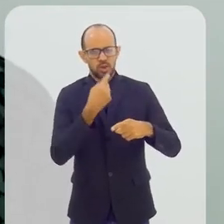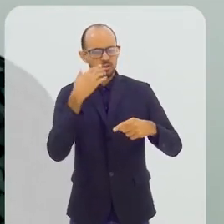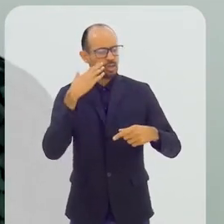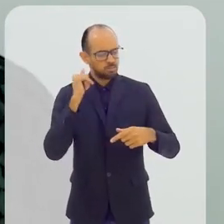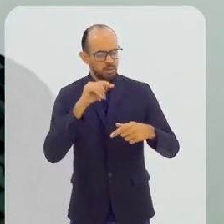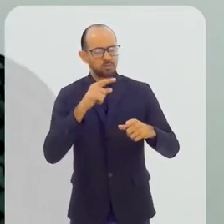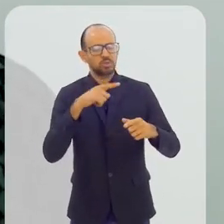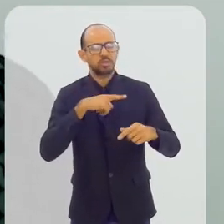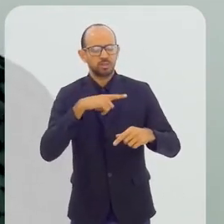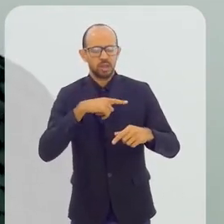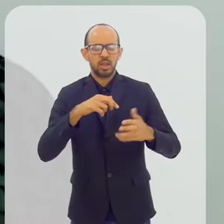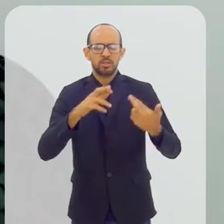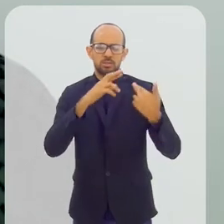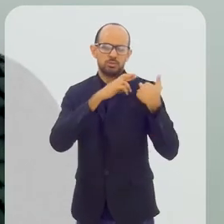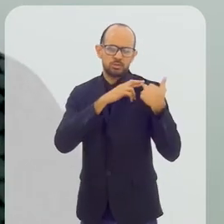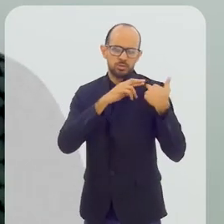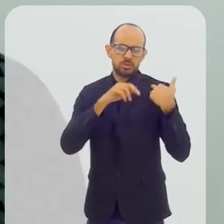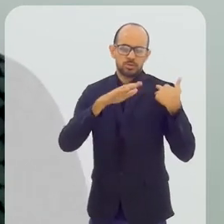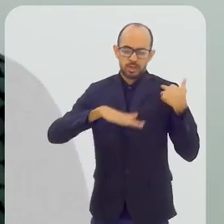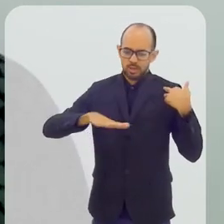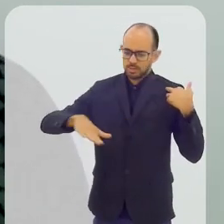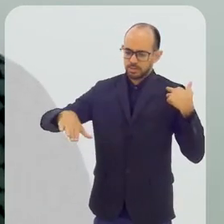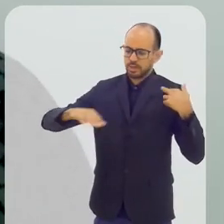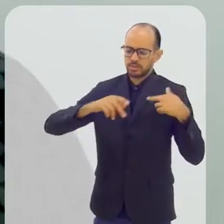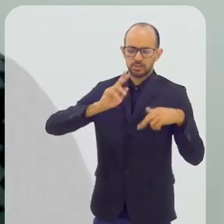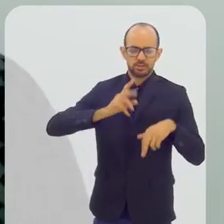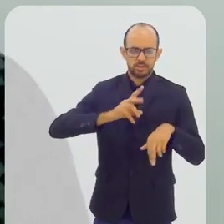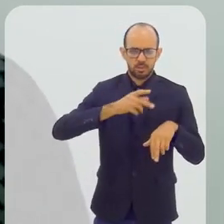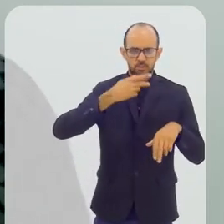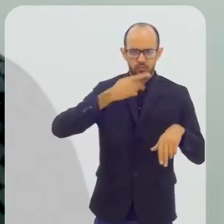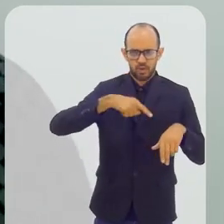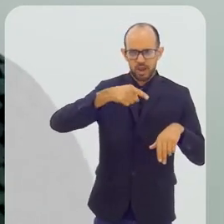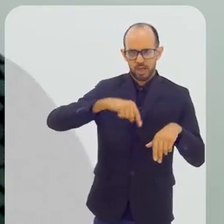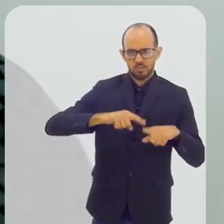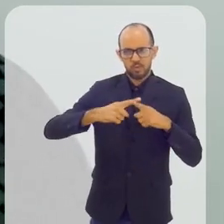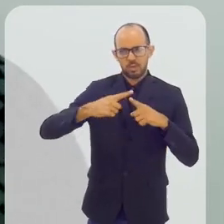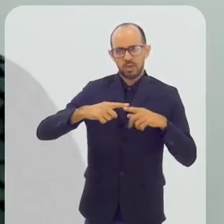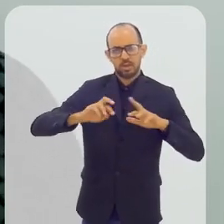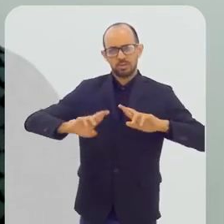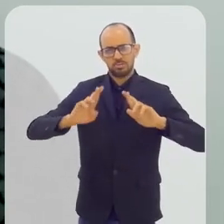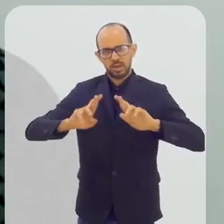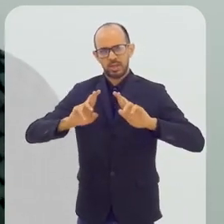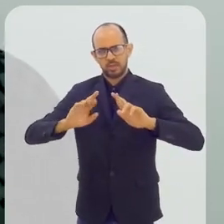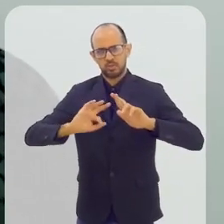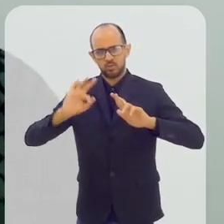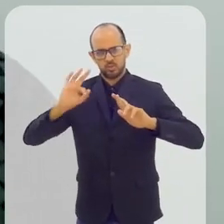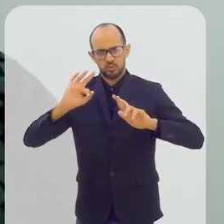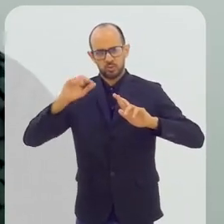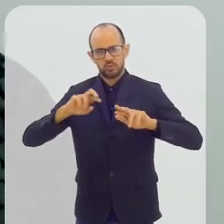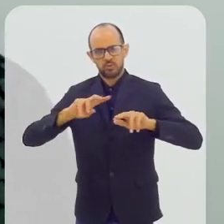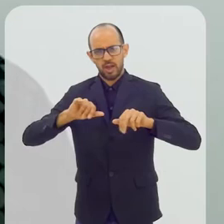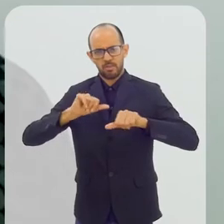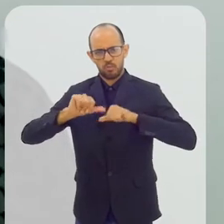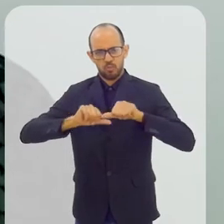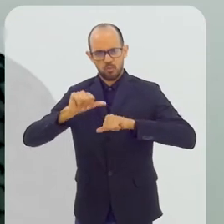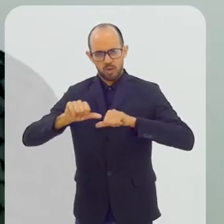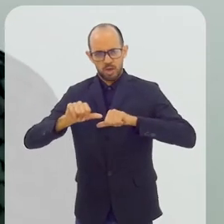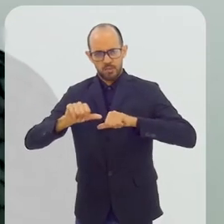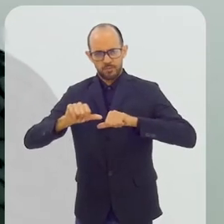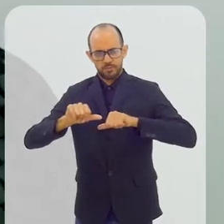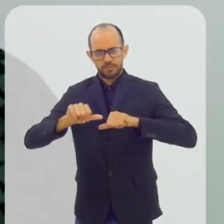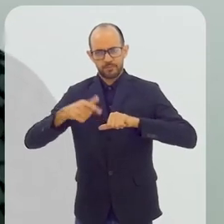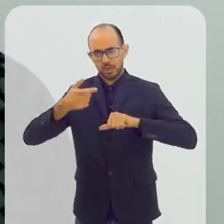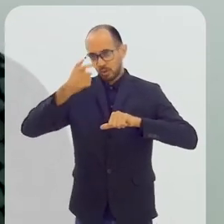e sempre se coloca muito a responsabilidade nas crianças, né? Como elas sendo a esperança de que as coisas vão